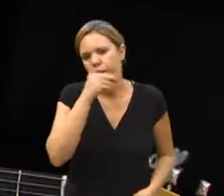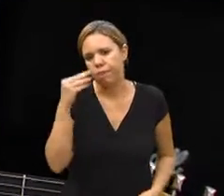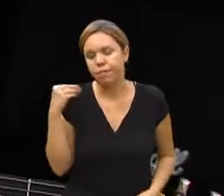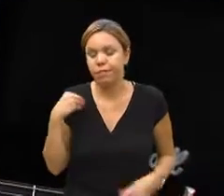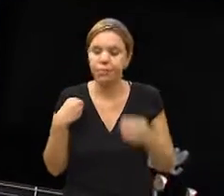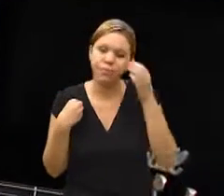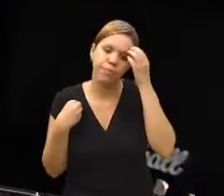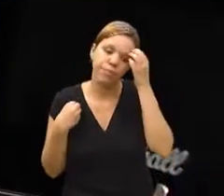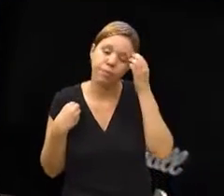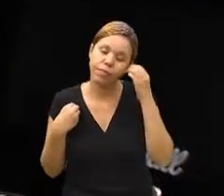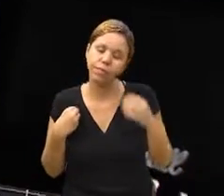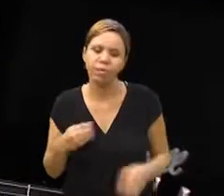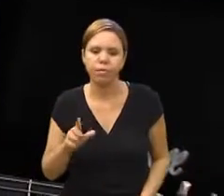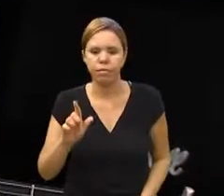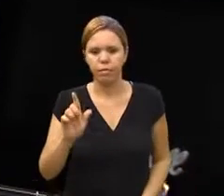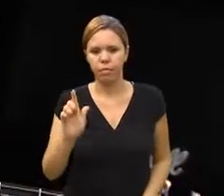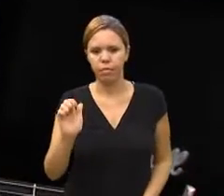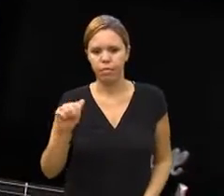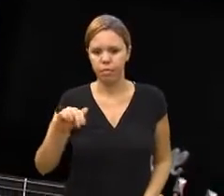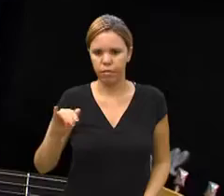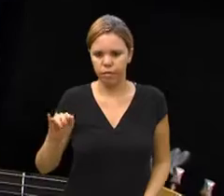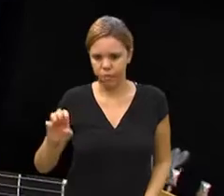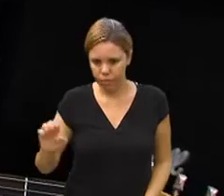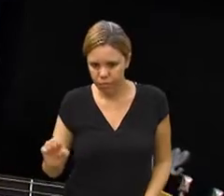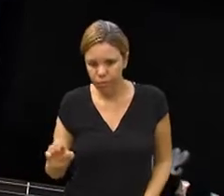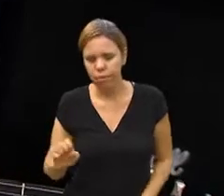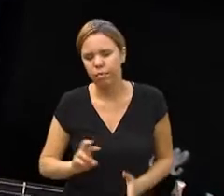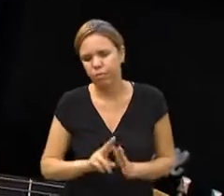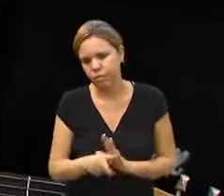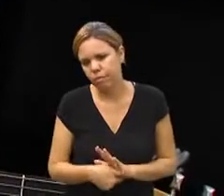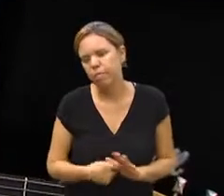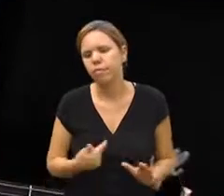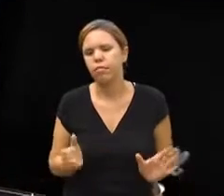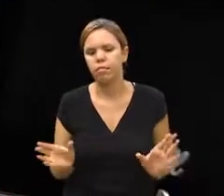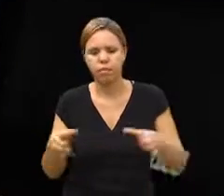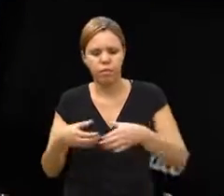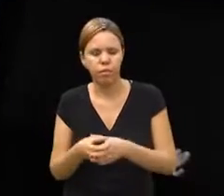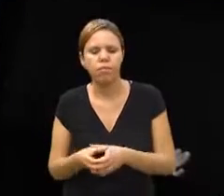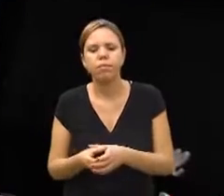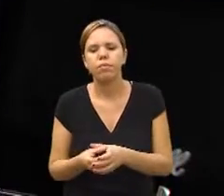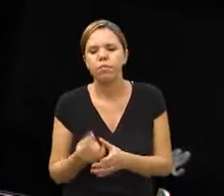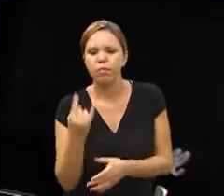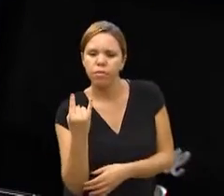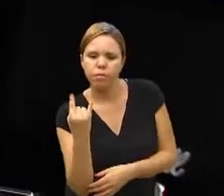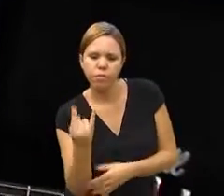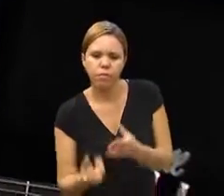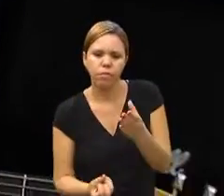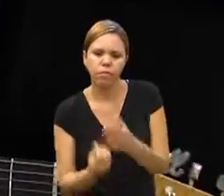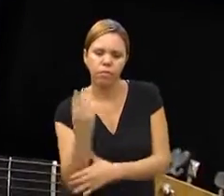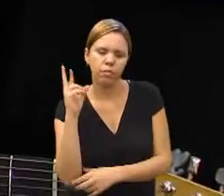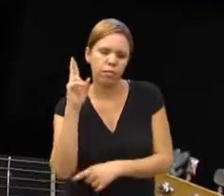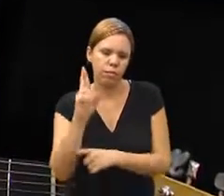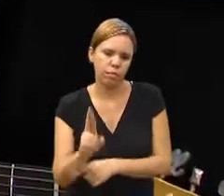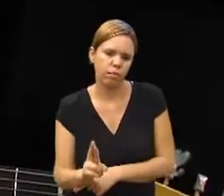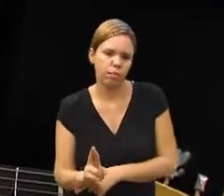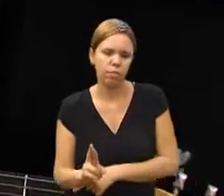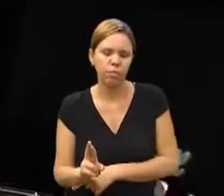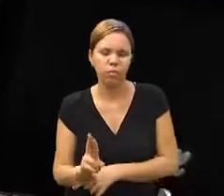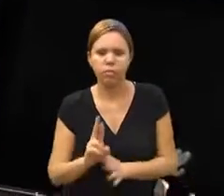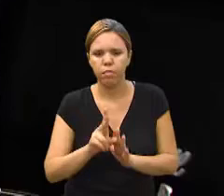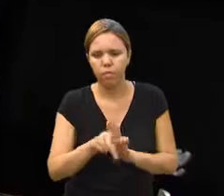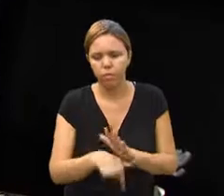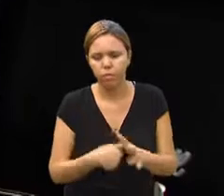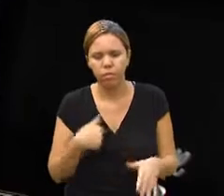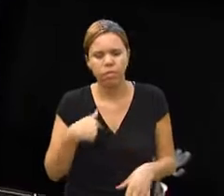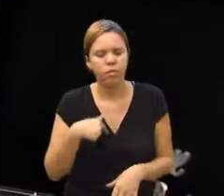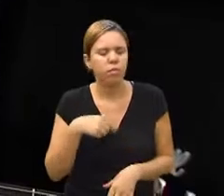Época do grunge, um monte de banda de rock surgindo e tal. Fui conhecendo aquilo. Eu tinha uma referência forte de Motown, de coisas que eu